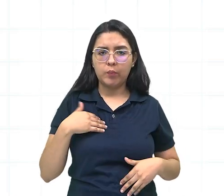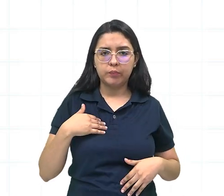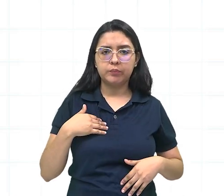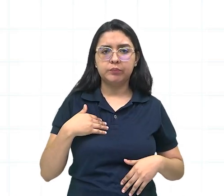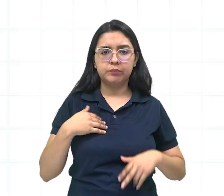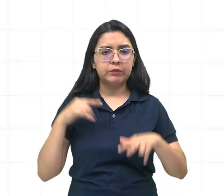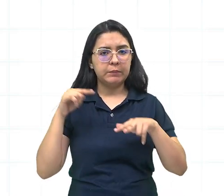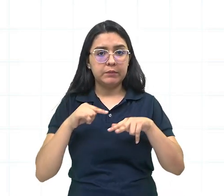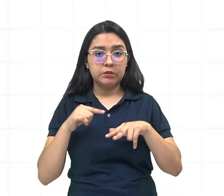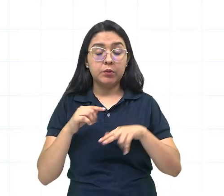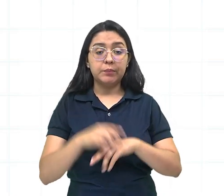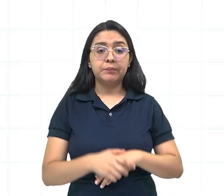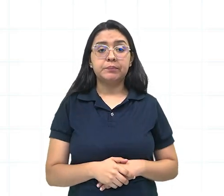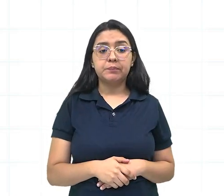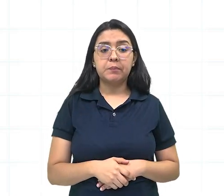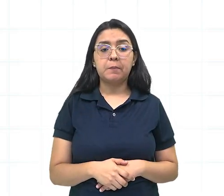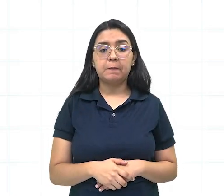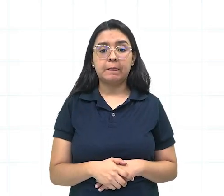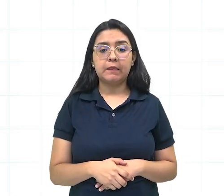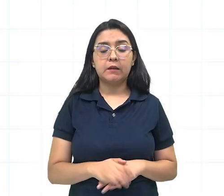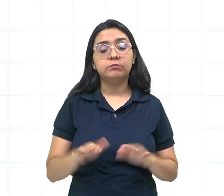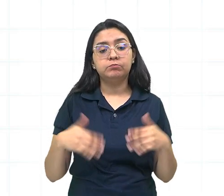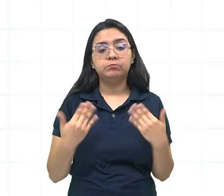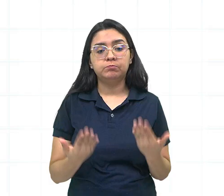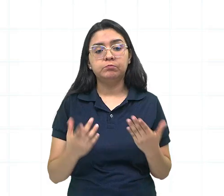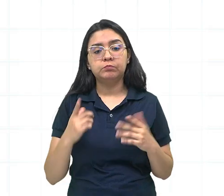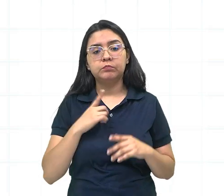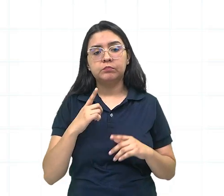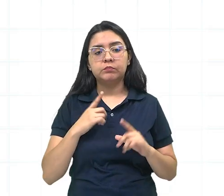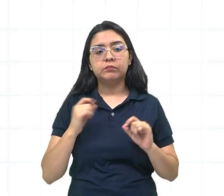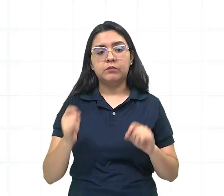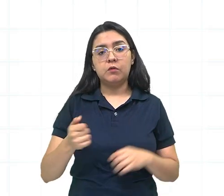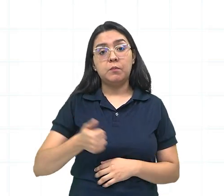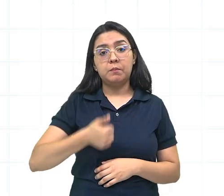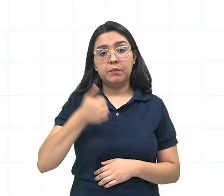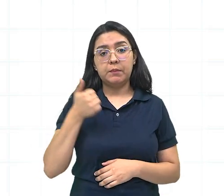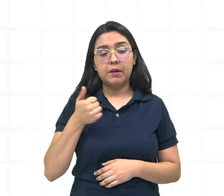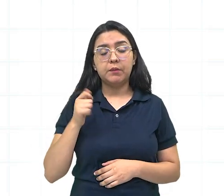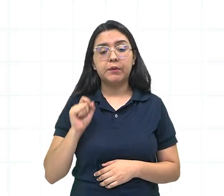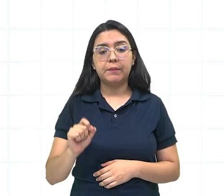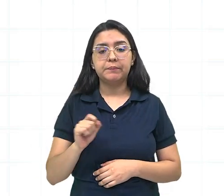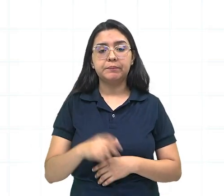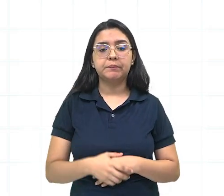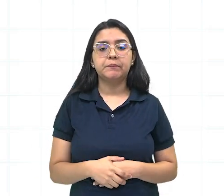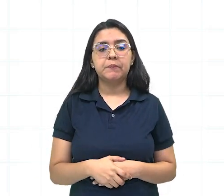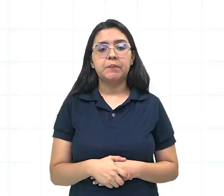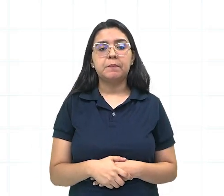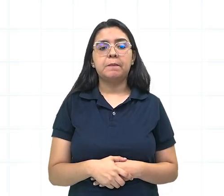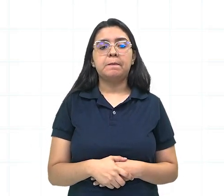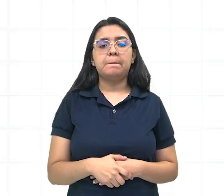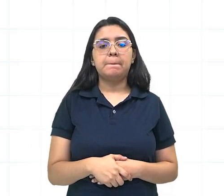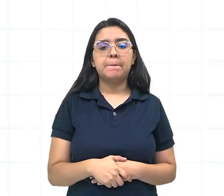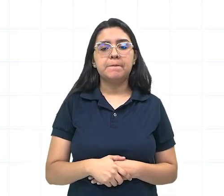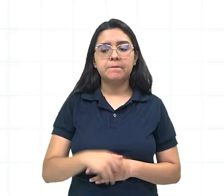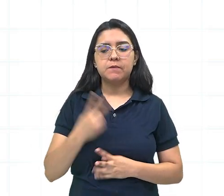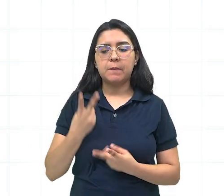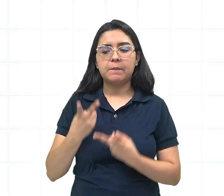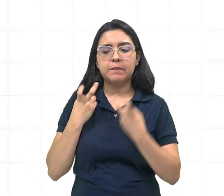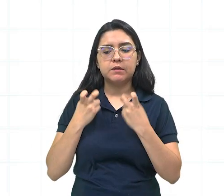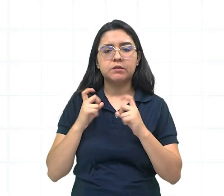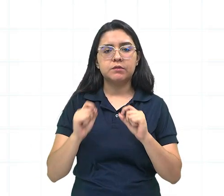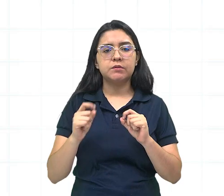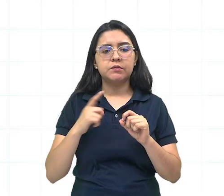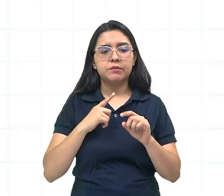do acidentado. Então, gente, o exame primário é aquele que você vai ver principalmente